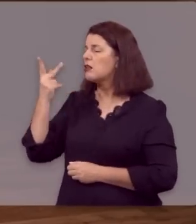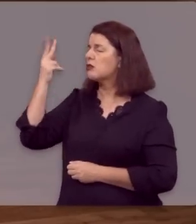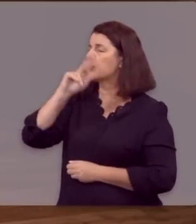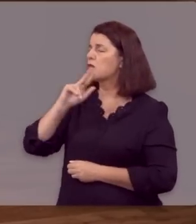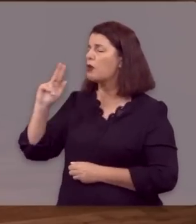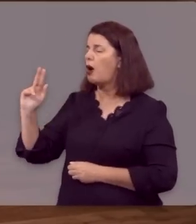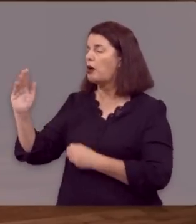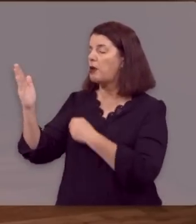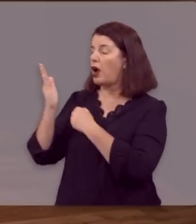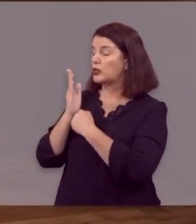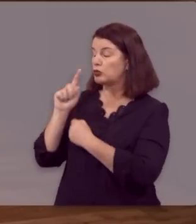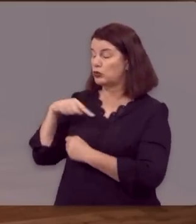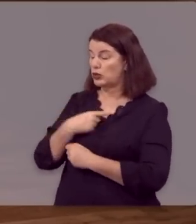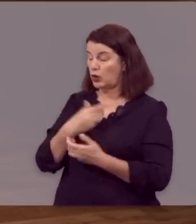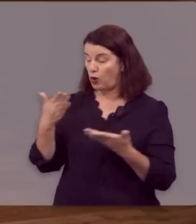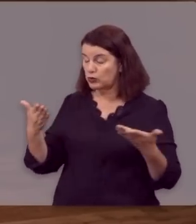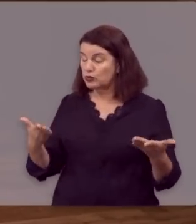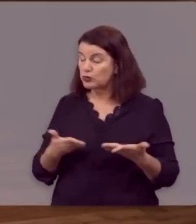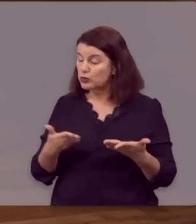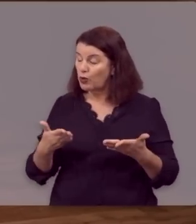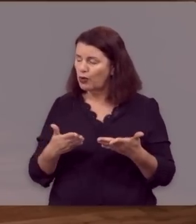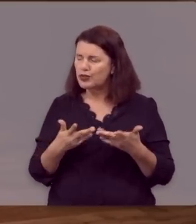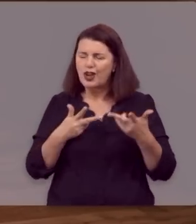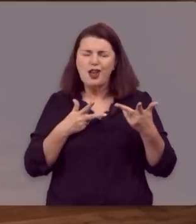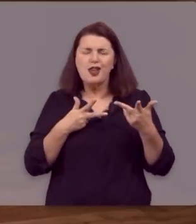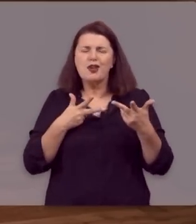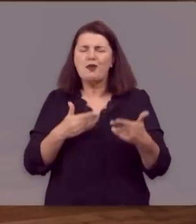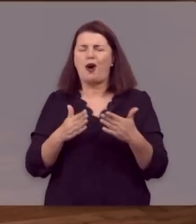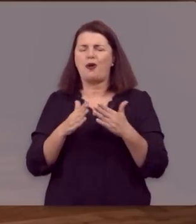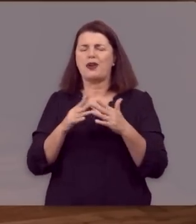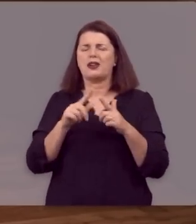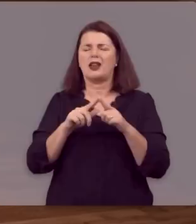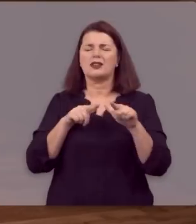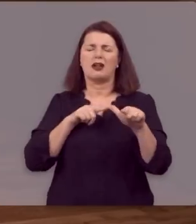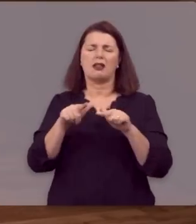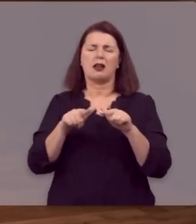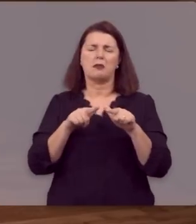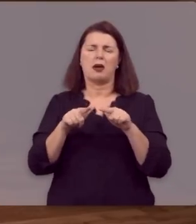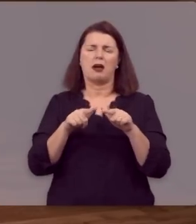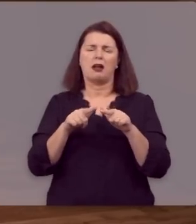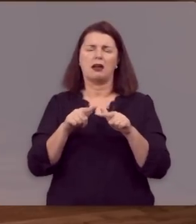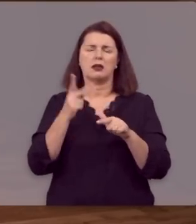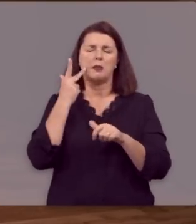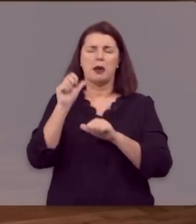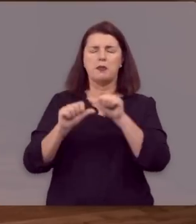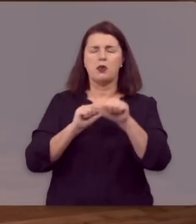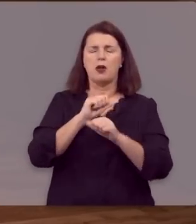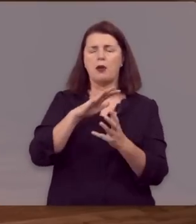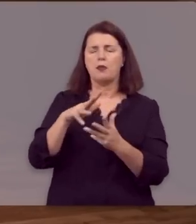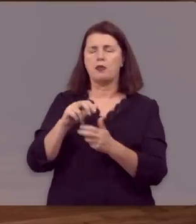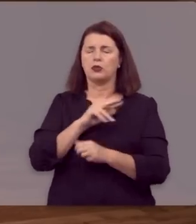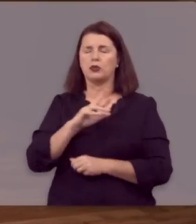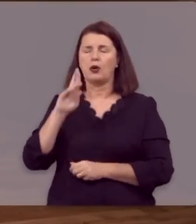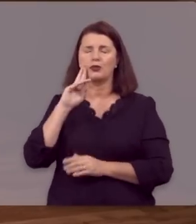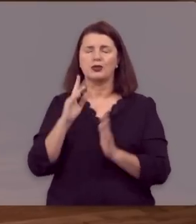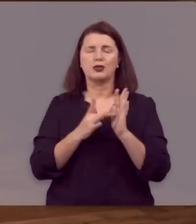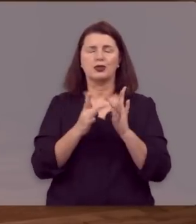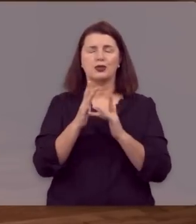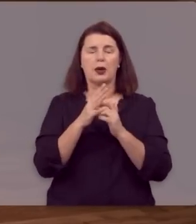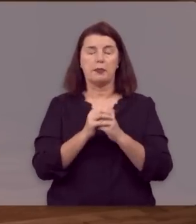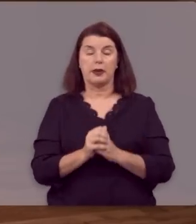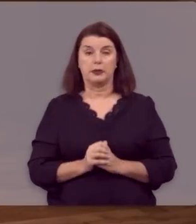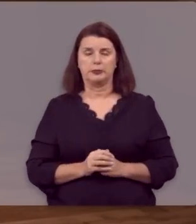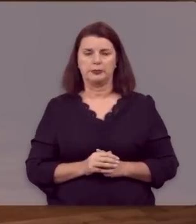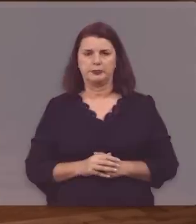Teu nome. Ajuda-nos a sermos hoje esta igreja que há de também impactar o mundo. Em nome de